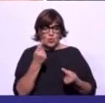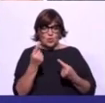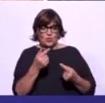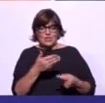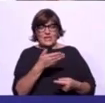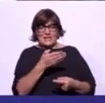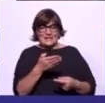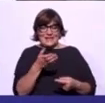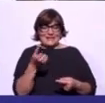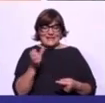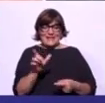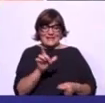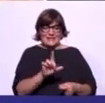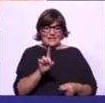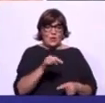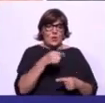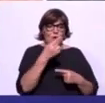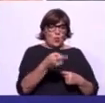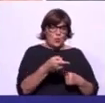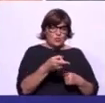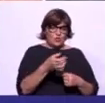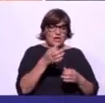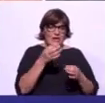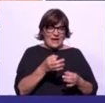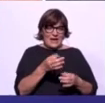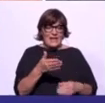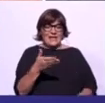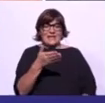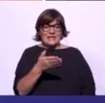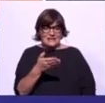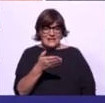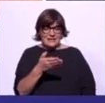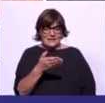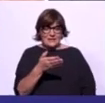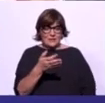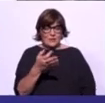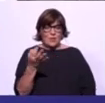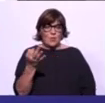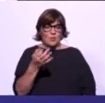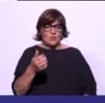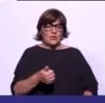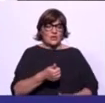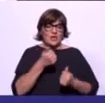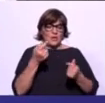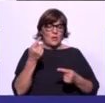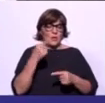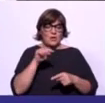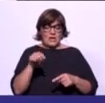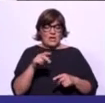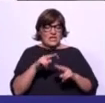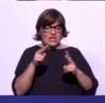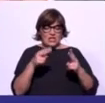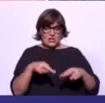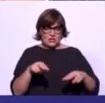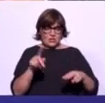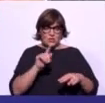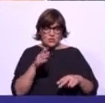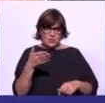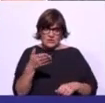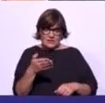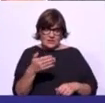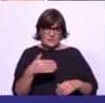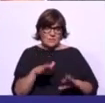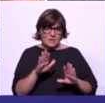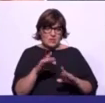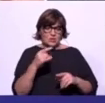da Taça da Liga e os outros são precisamente os 7 que o Futebol Clube do Porto ganhou, não neste caso internacionalmente, que não são 7, mas